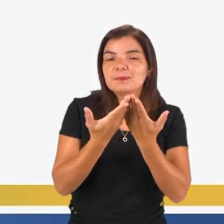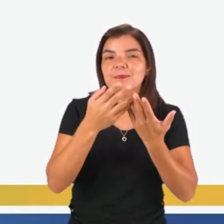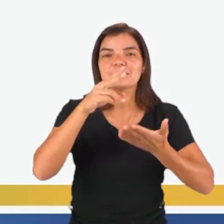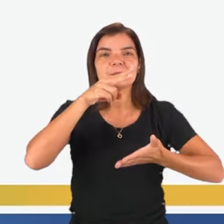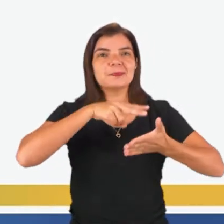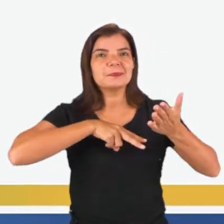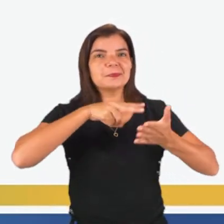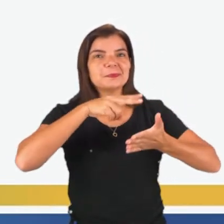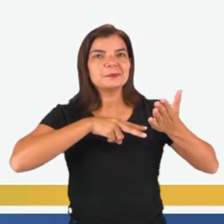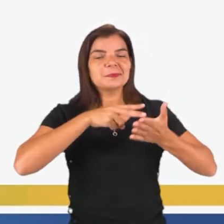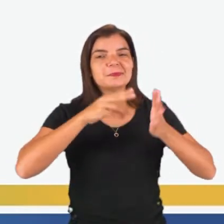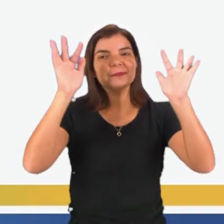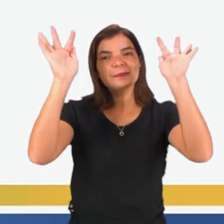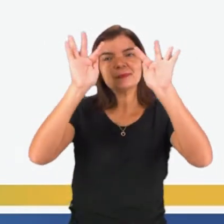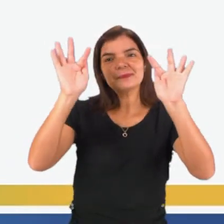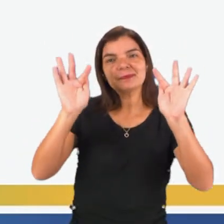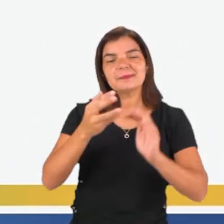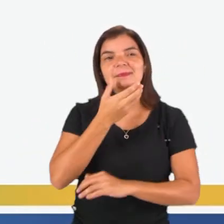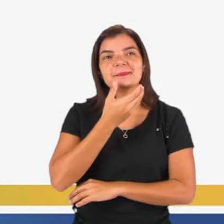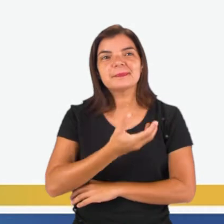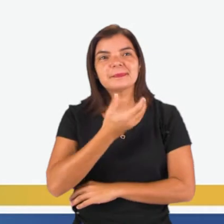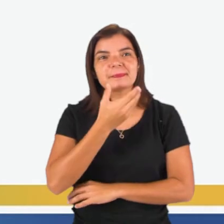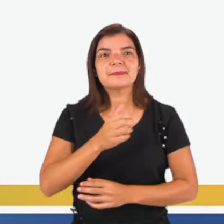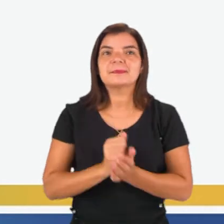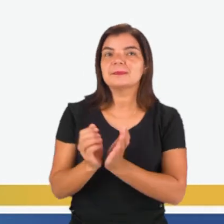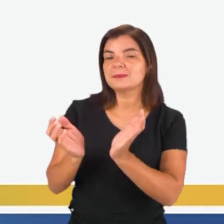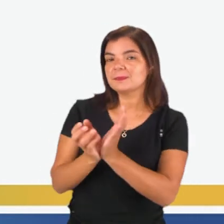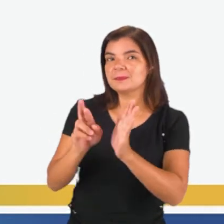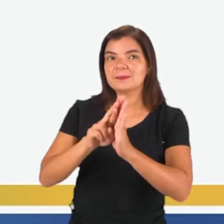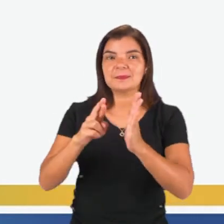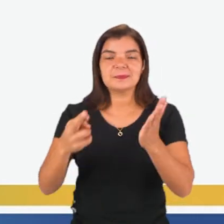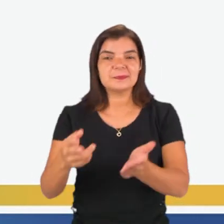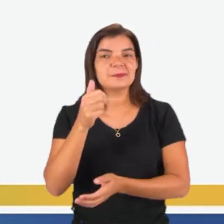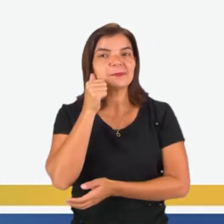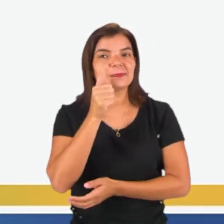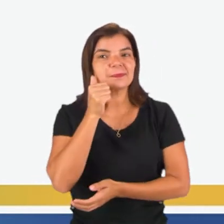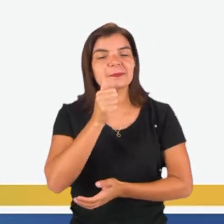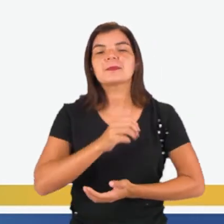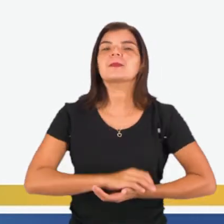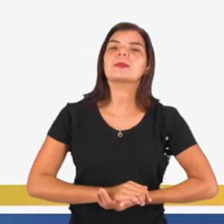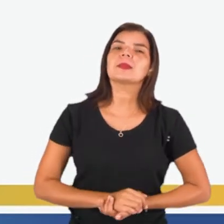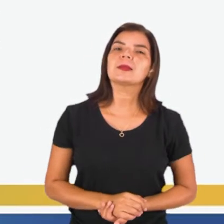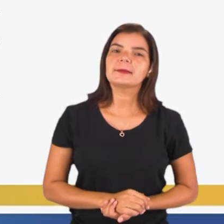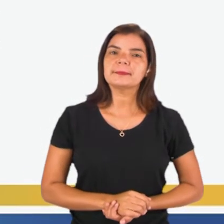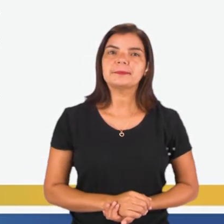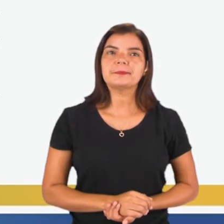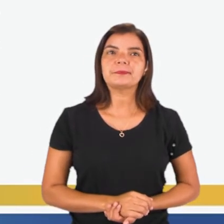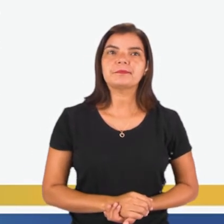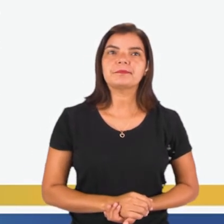Desejamos-lhes boa leitura e um Feliz Natal. Equipe Revista Feminina.